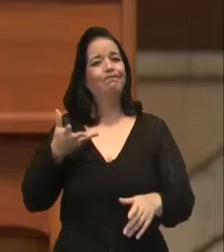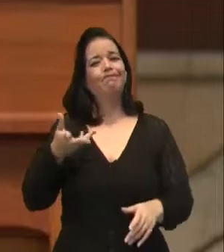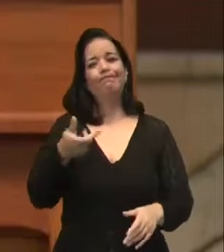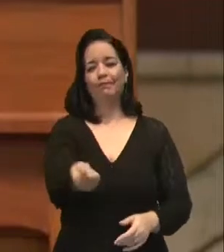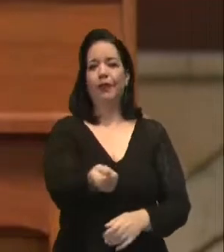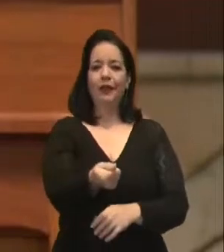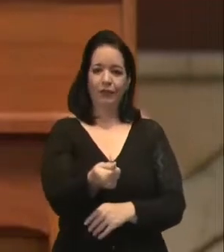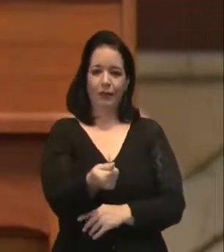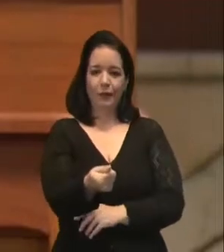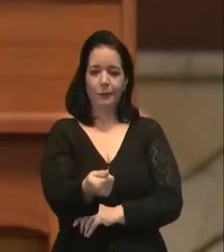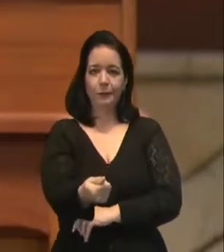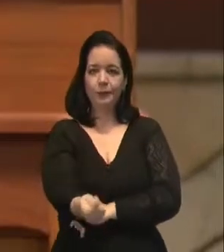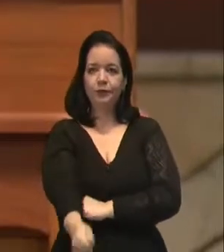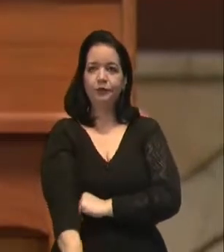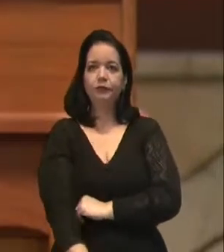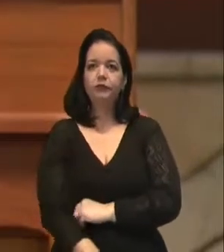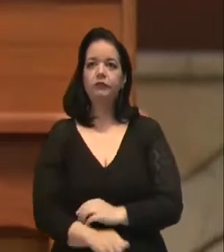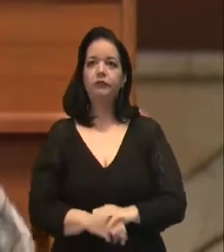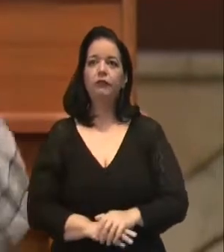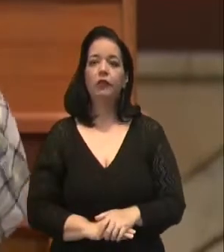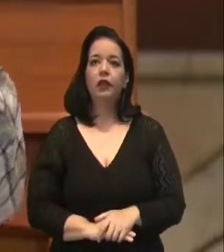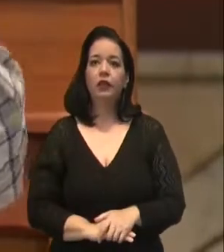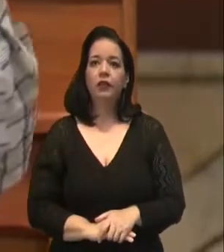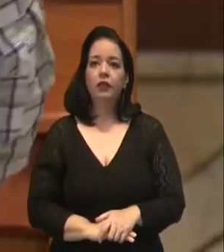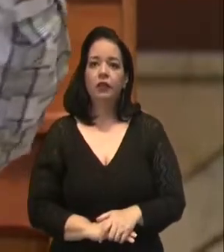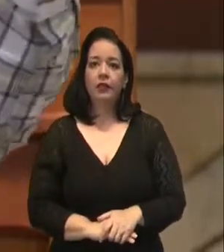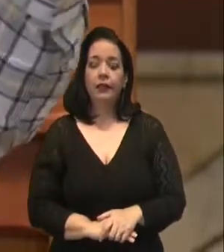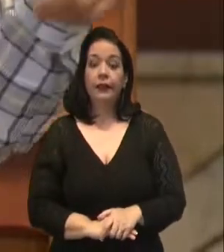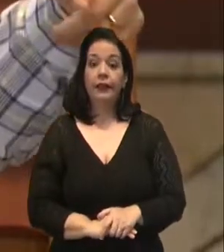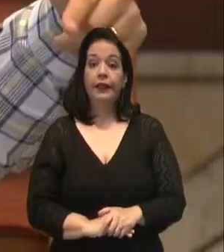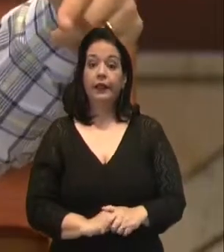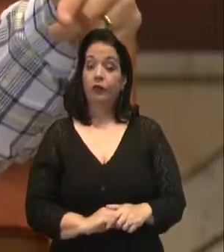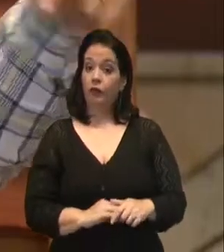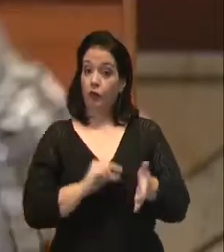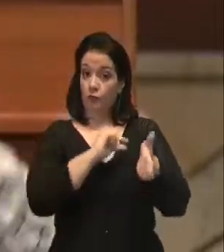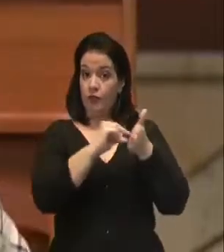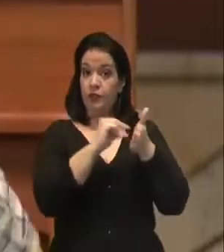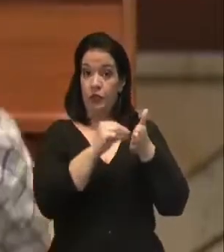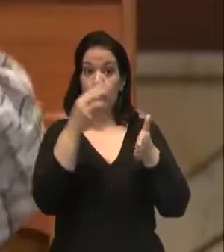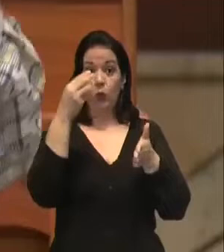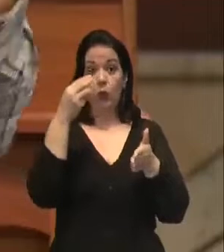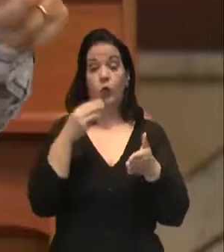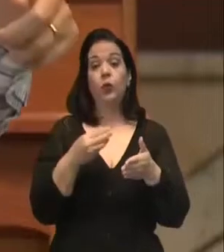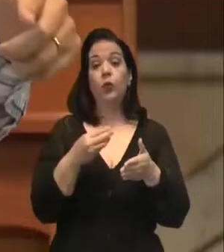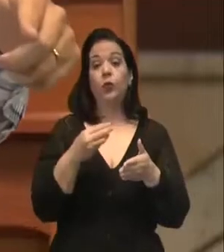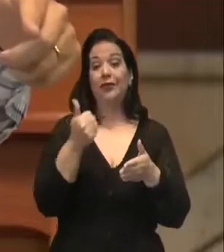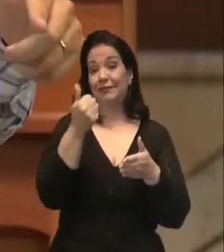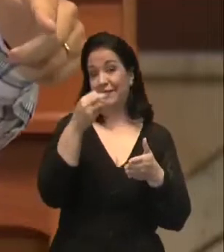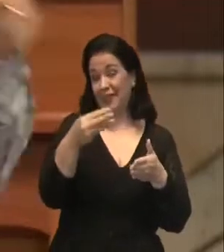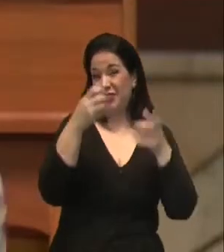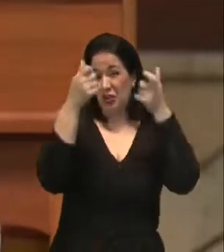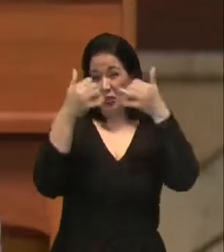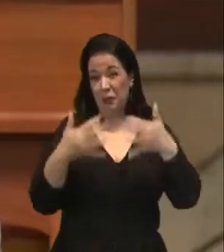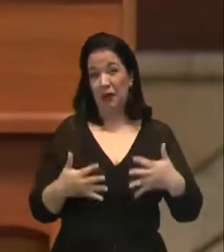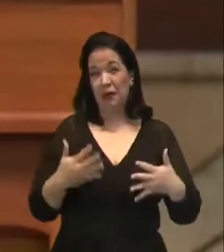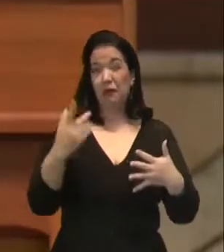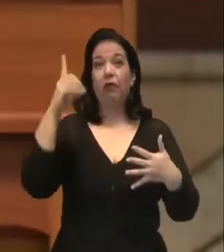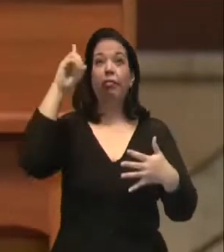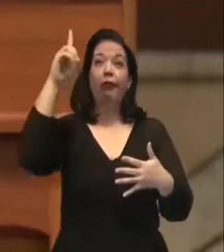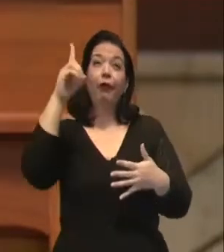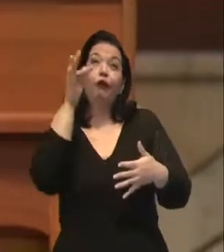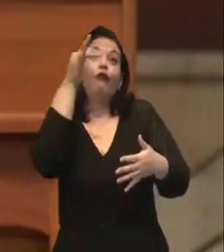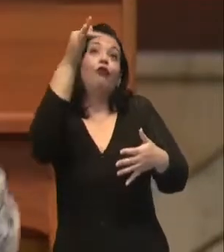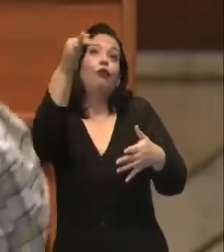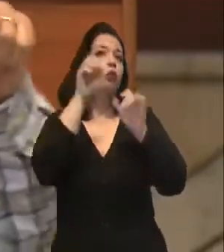verbal aqui no versículo 3 não é que Deus vai dar essas bênçãos, Ele vai conceder essas bênçãos. Não, esse